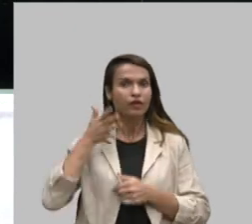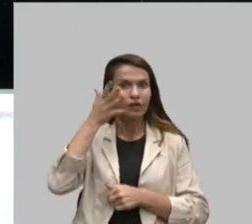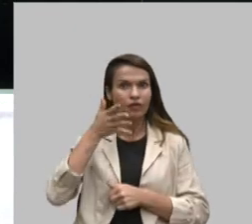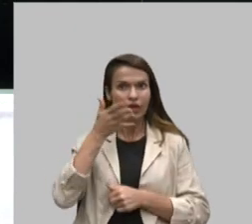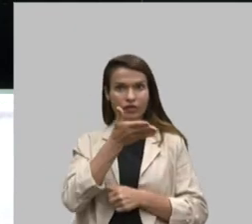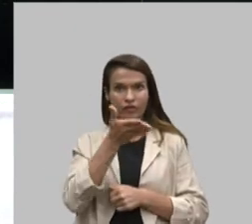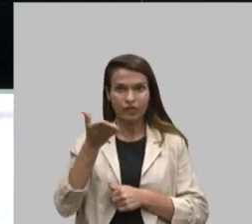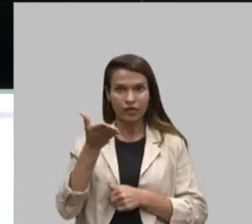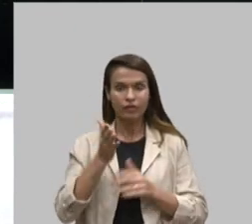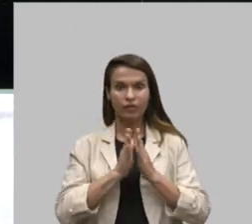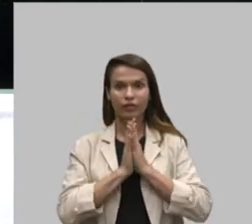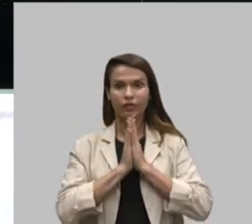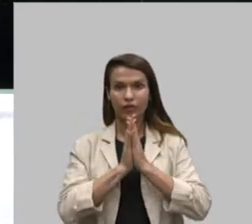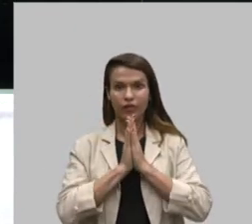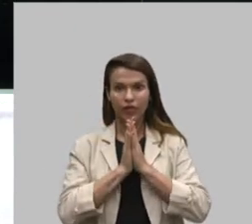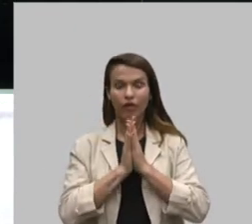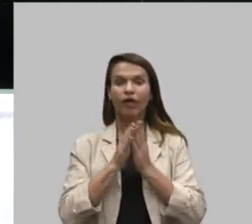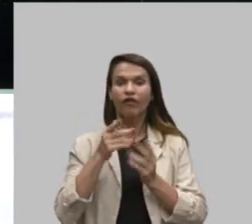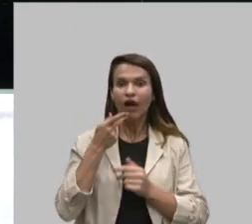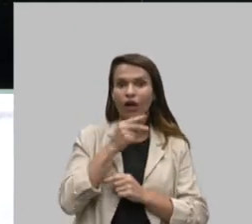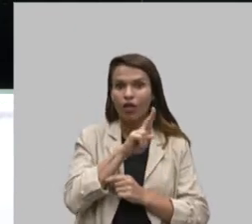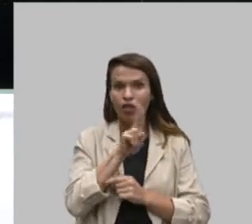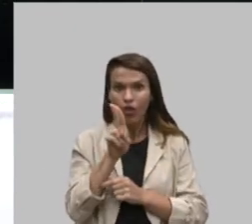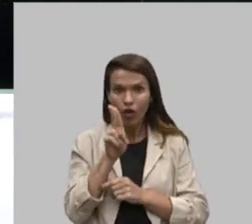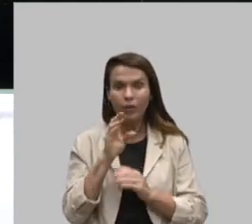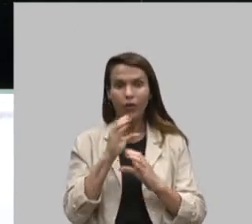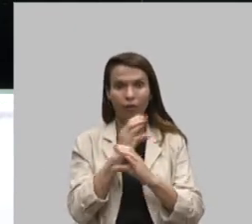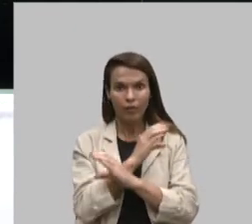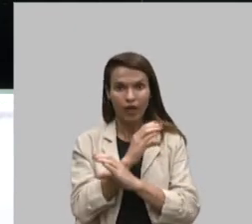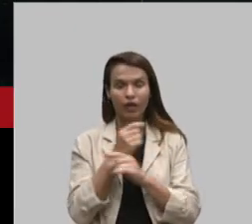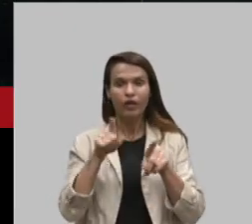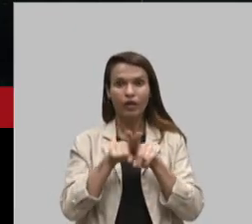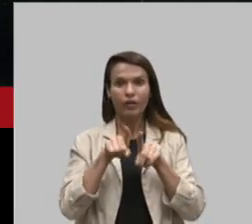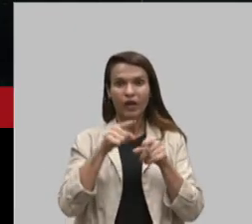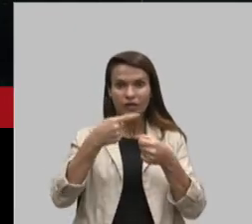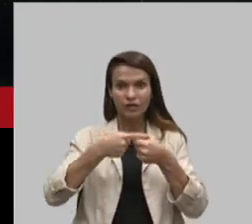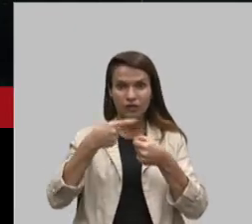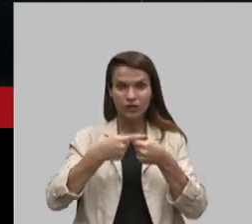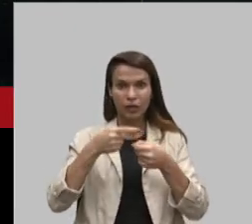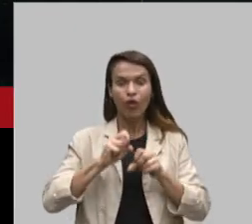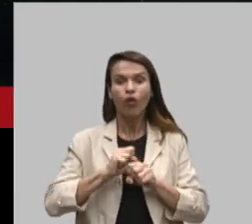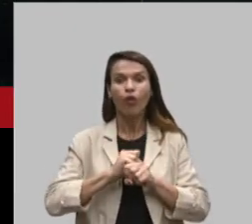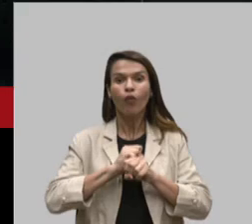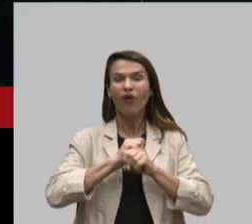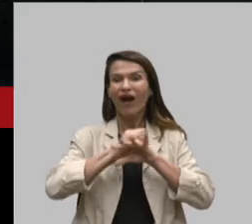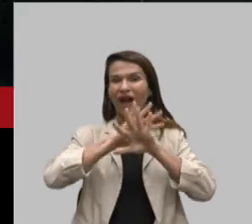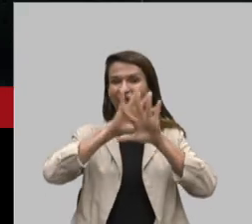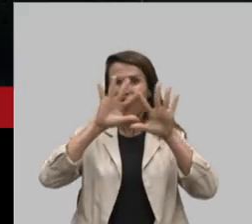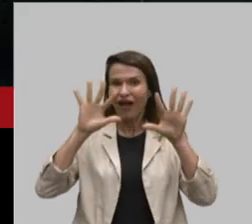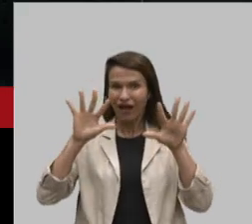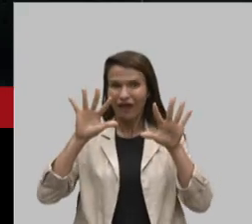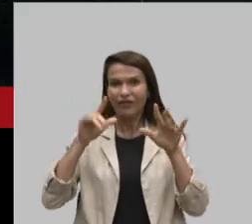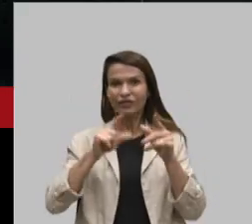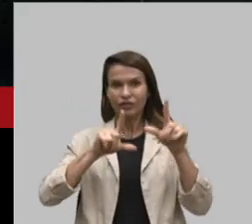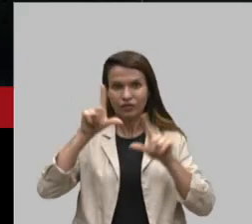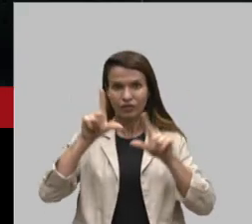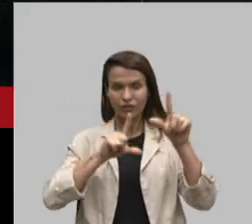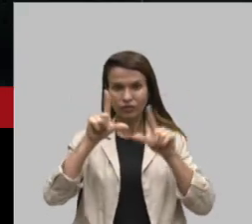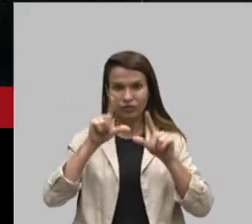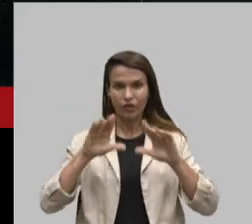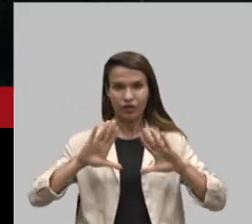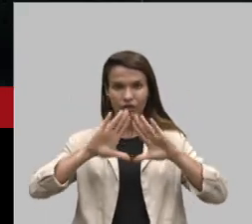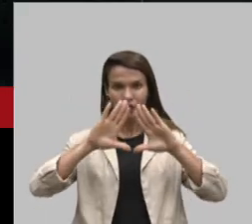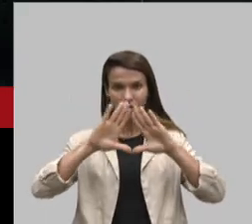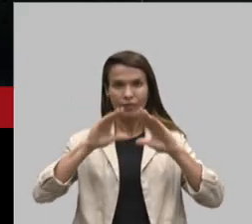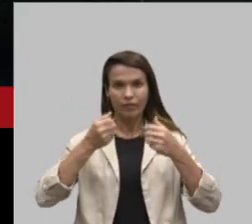por gentileza mencionem o nome completo e a cidade de vocês com clareza vocês estão passando na TV da Assembleia e eles precisam desses